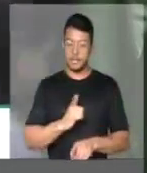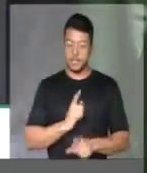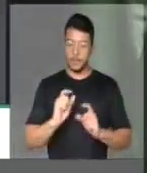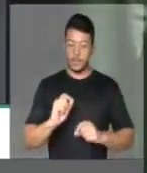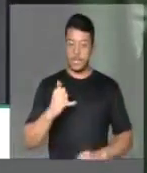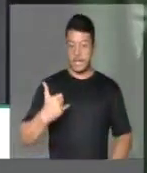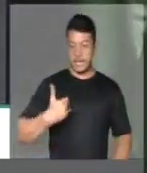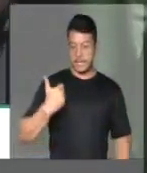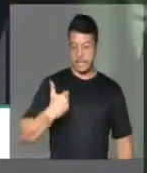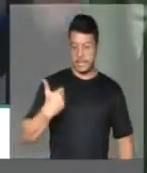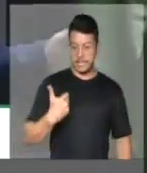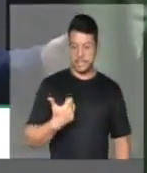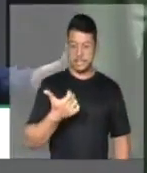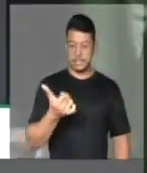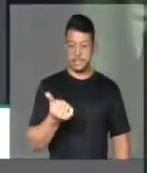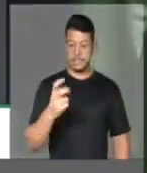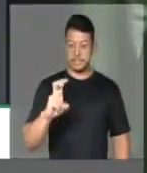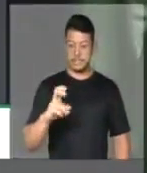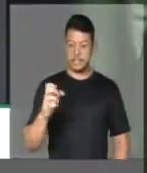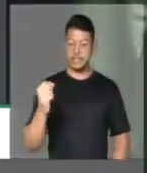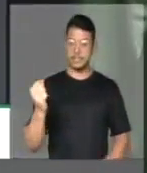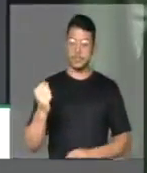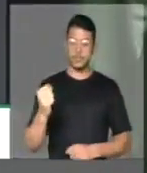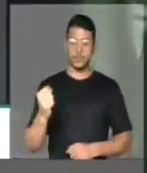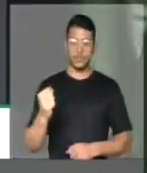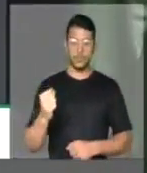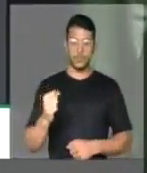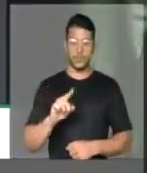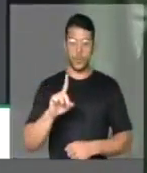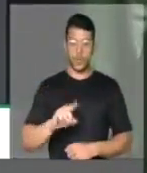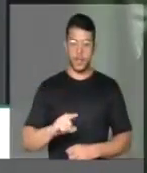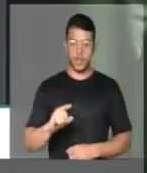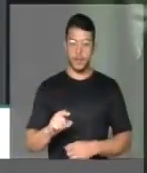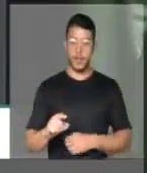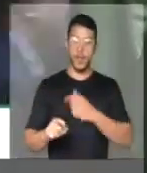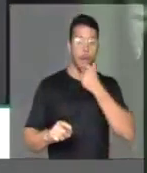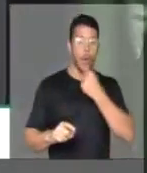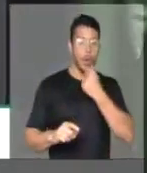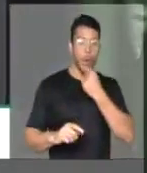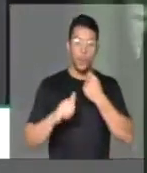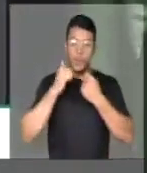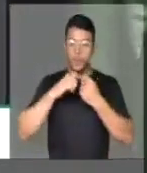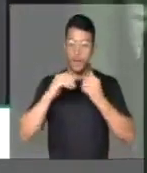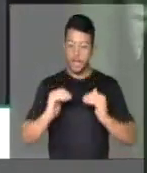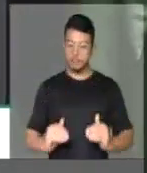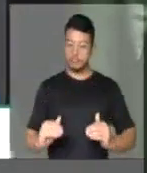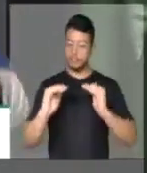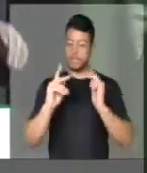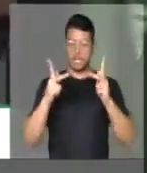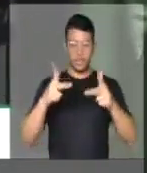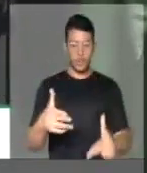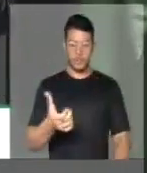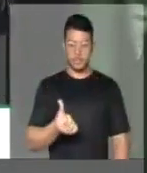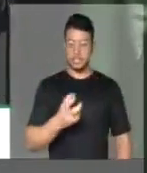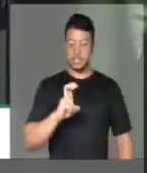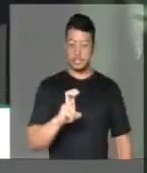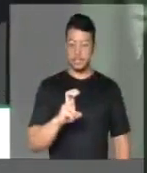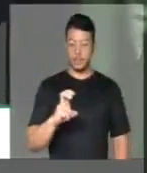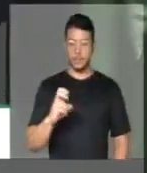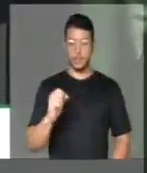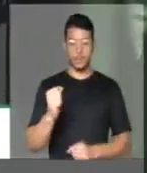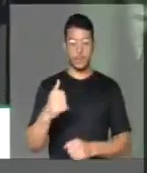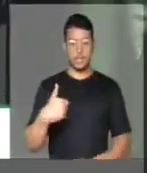anos a idade mínima para a aposentadoria na execução dessa obra isso e para mulheres eu peço